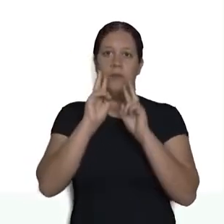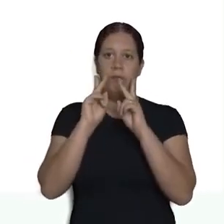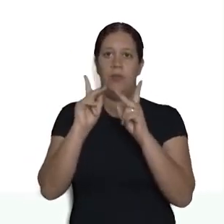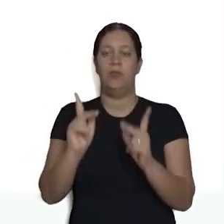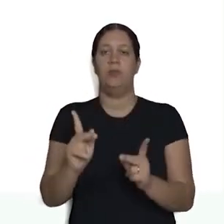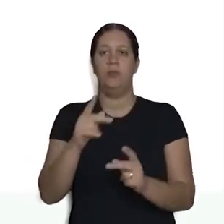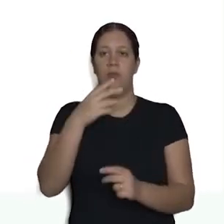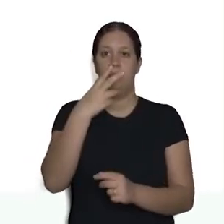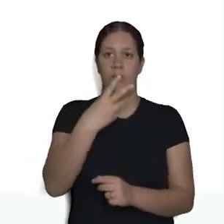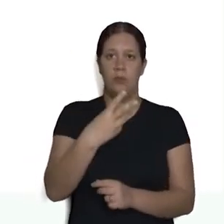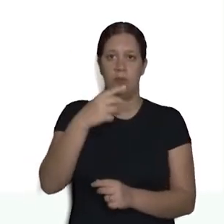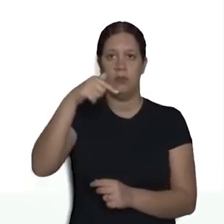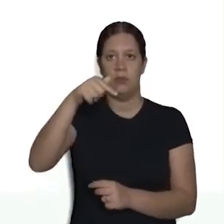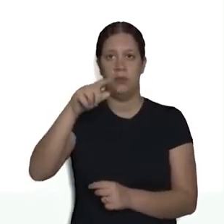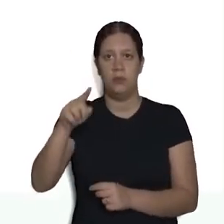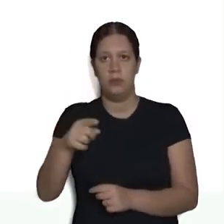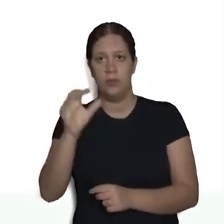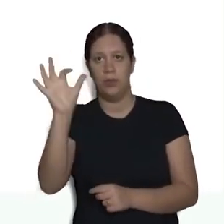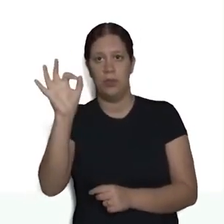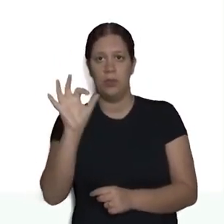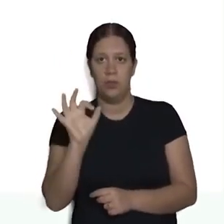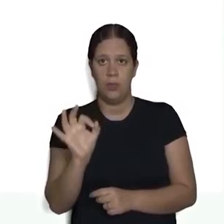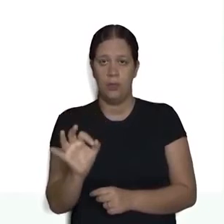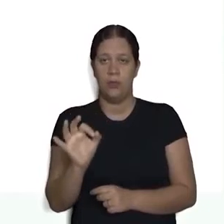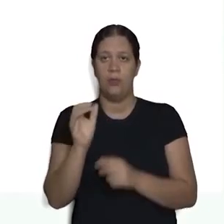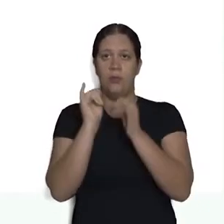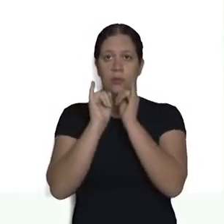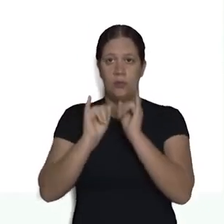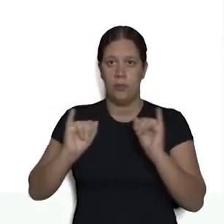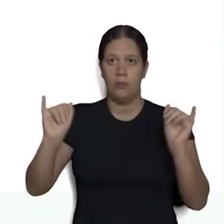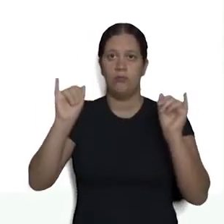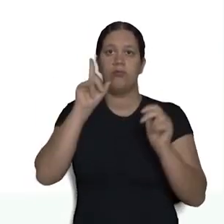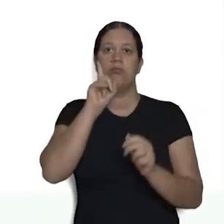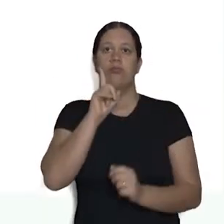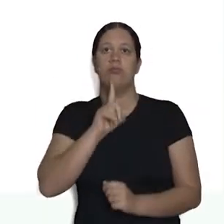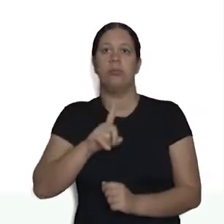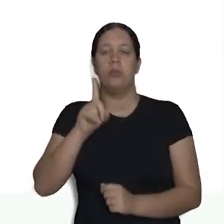diferente. 37,6% de pessoas que se declaram pardas,